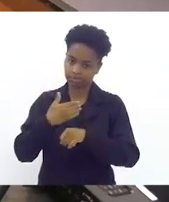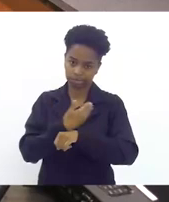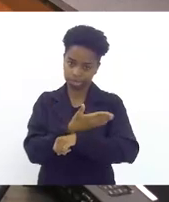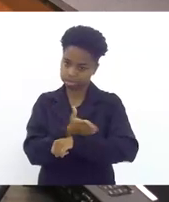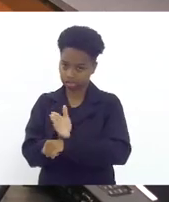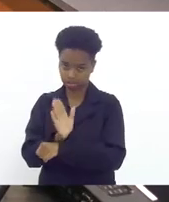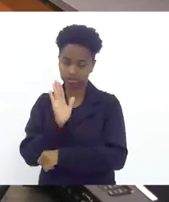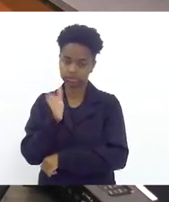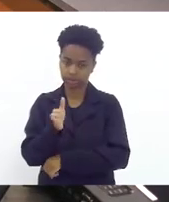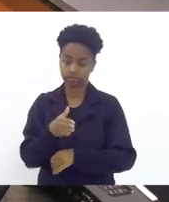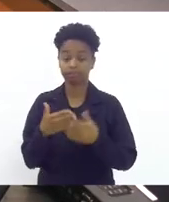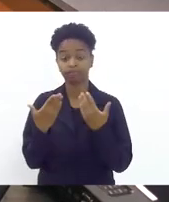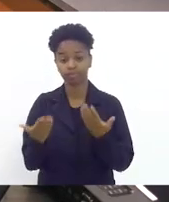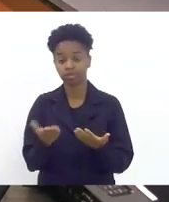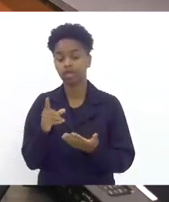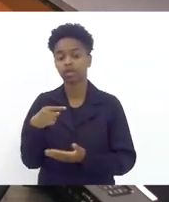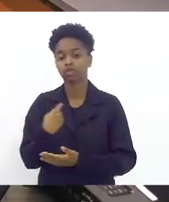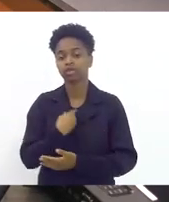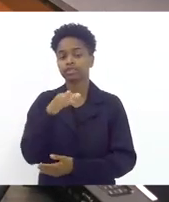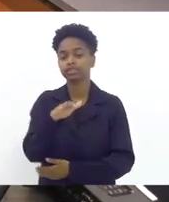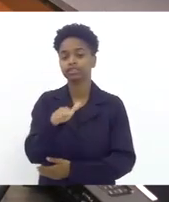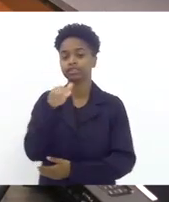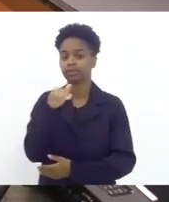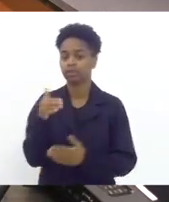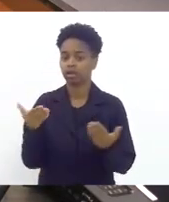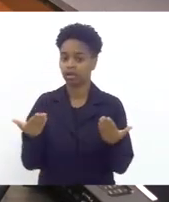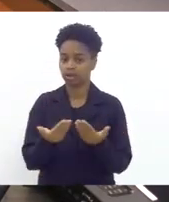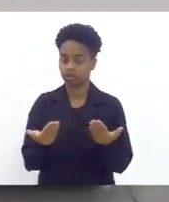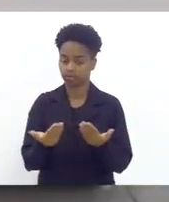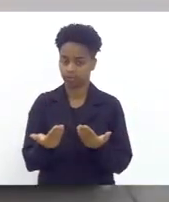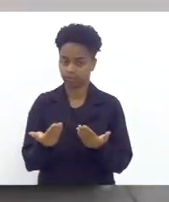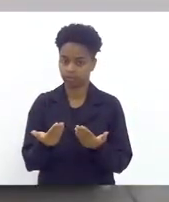permite Então nós vamos chamar aqui